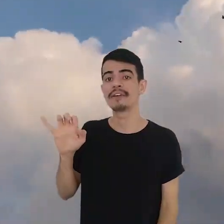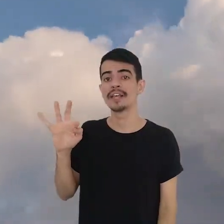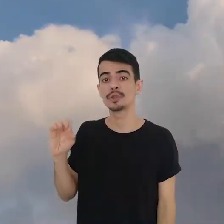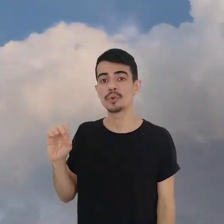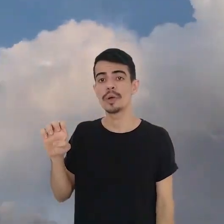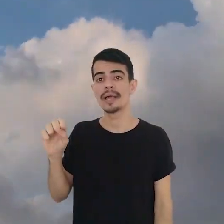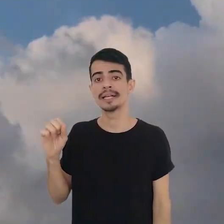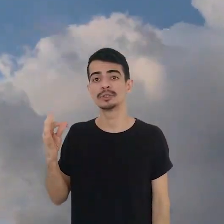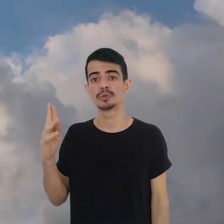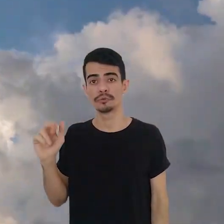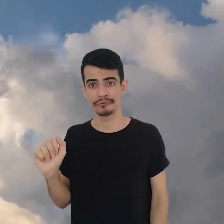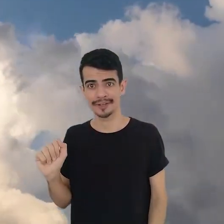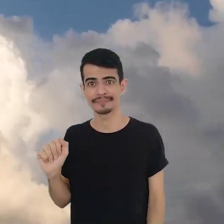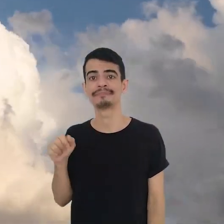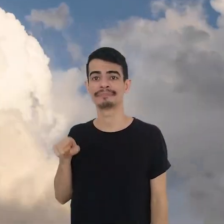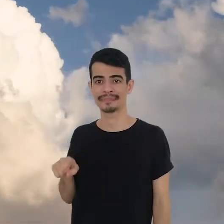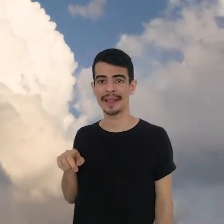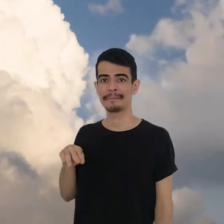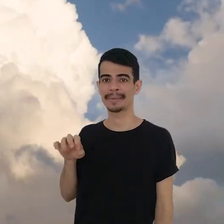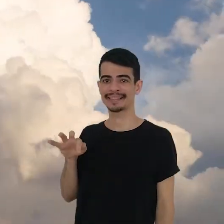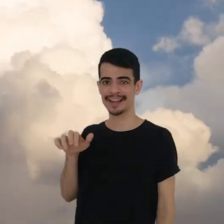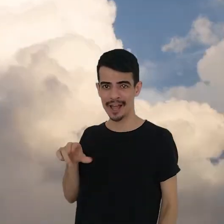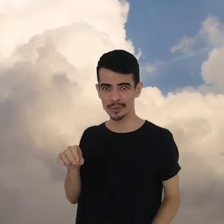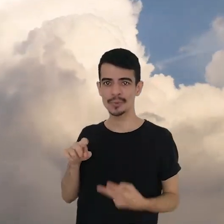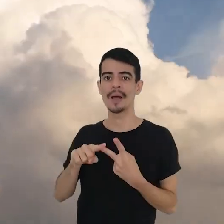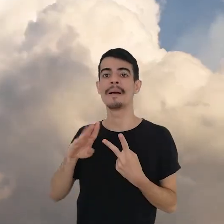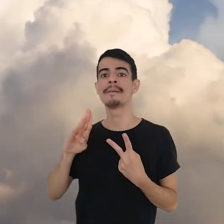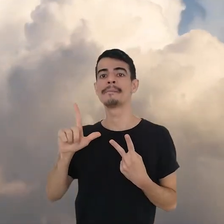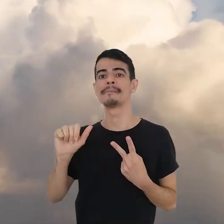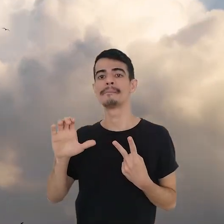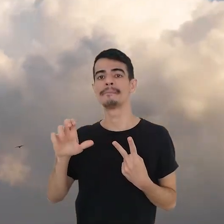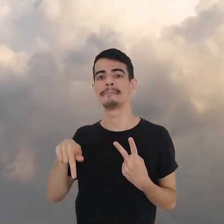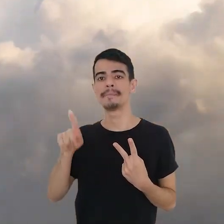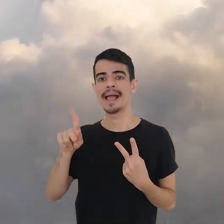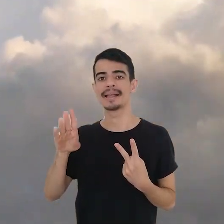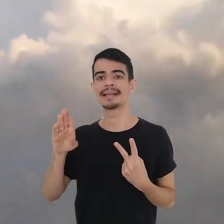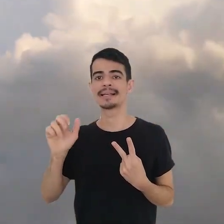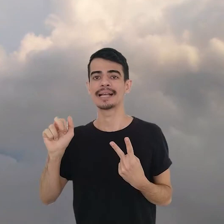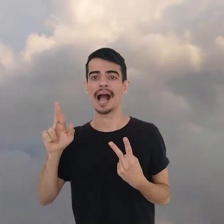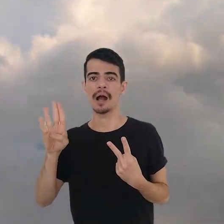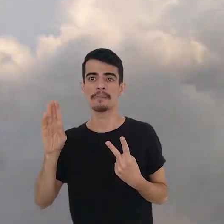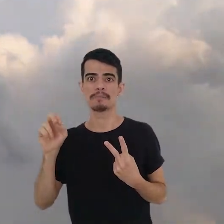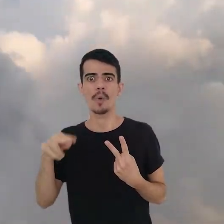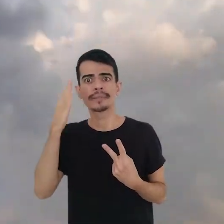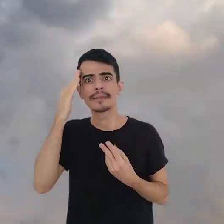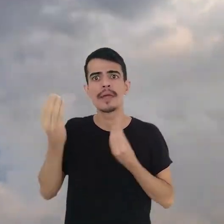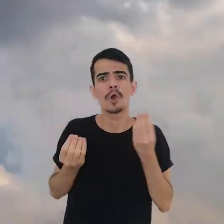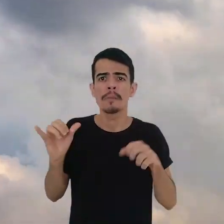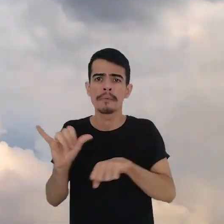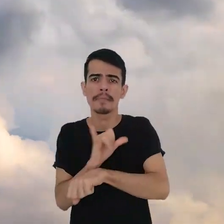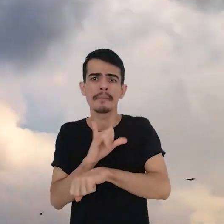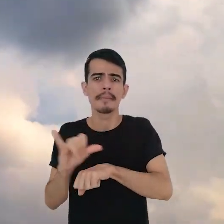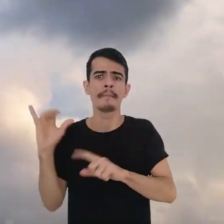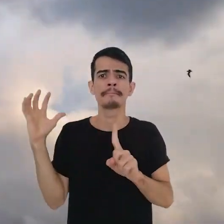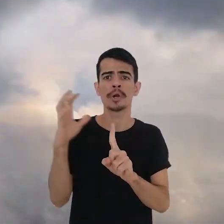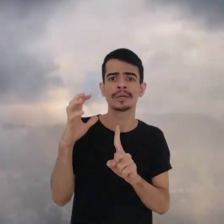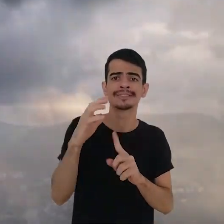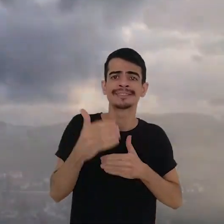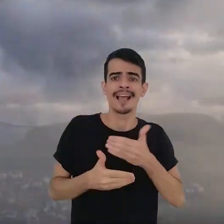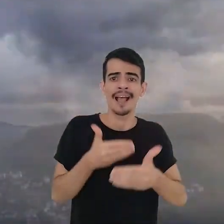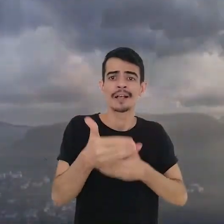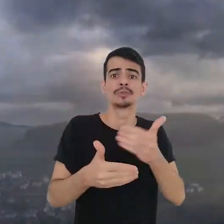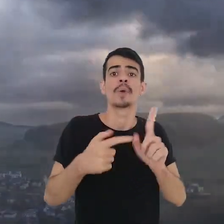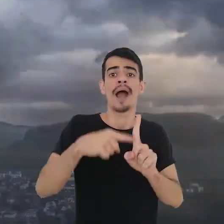efeito estufa, além do papel do metano e do black carbon no processo de aquecimento global, pode ser fundamental